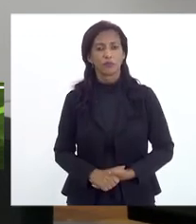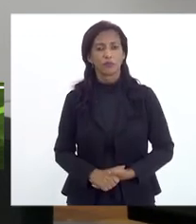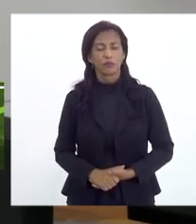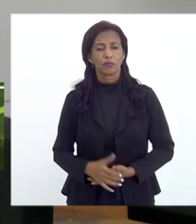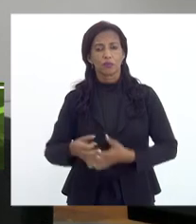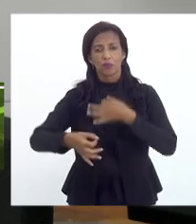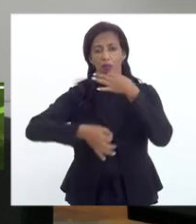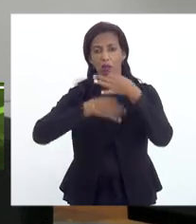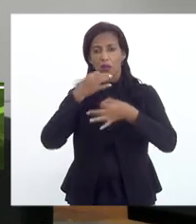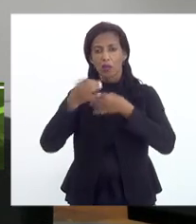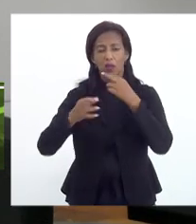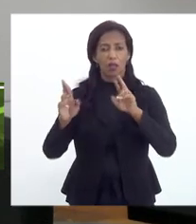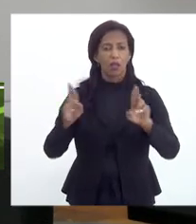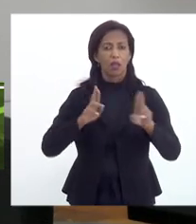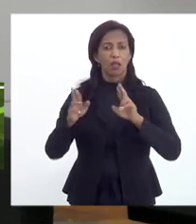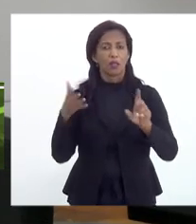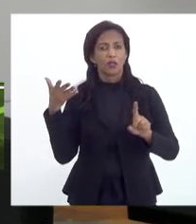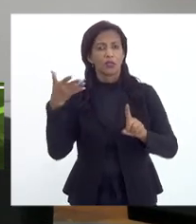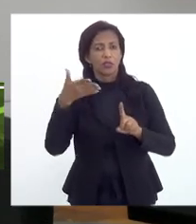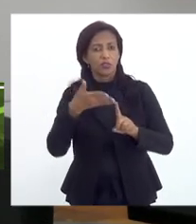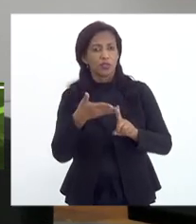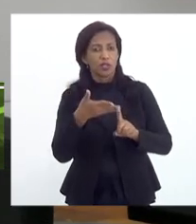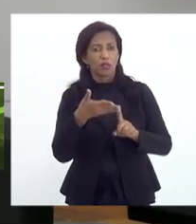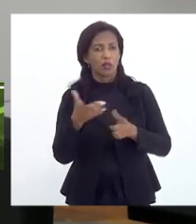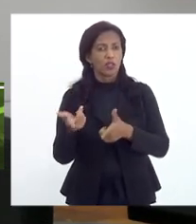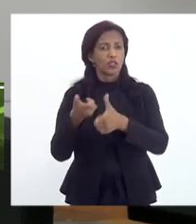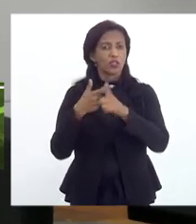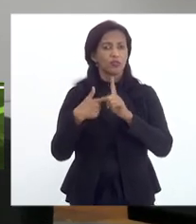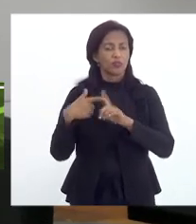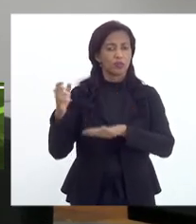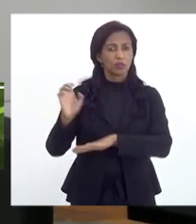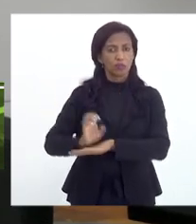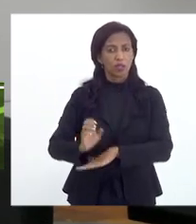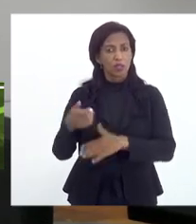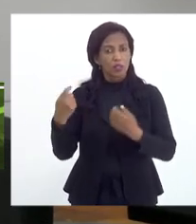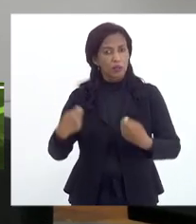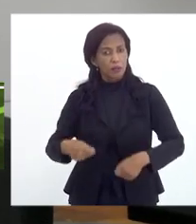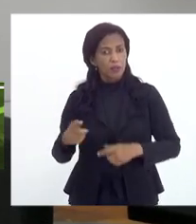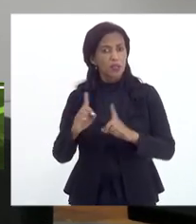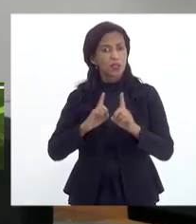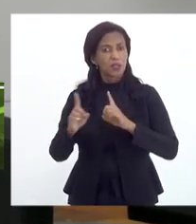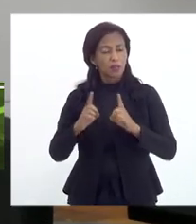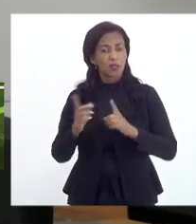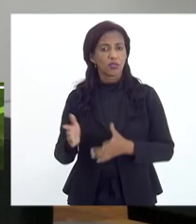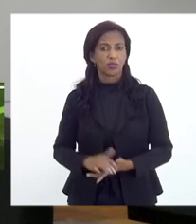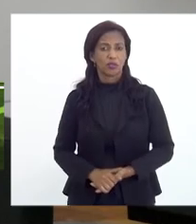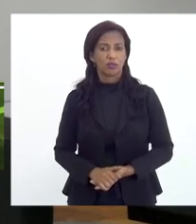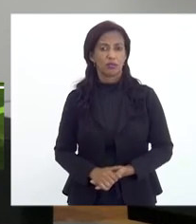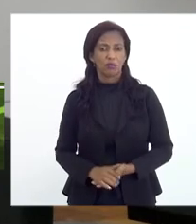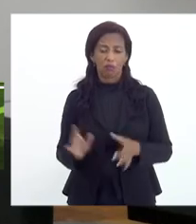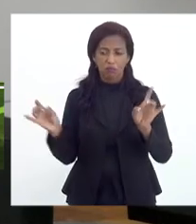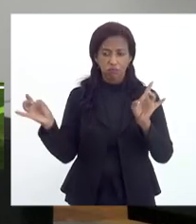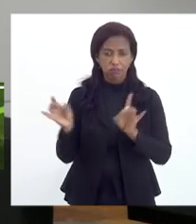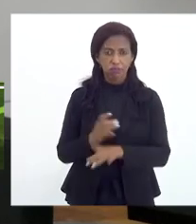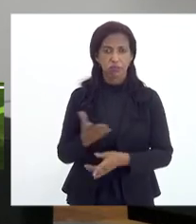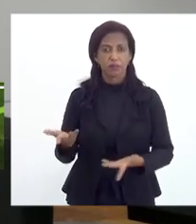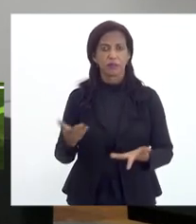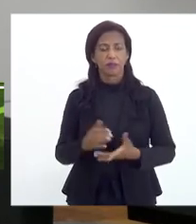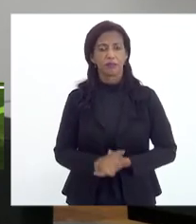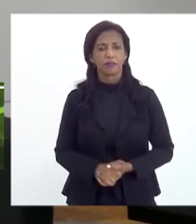questões Relacionadas Diretamente Ao endividamento Do estado Isso precisa ser Debatido De maneira Concreta